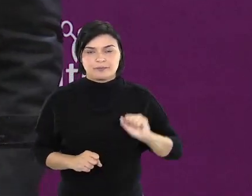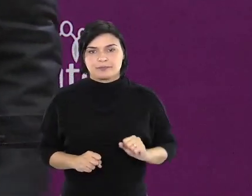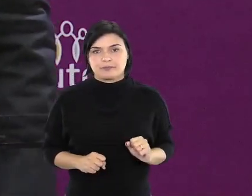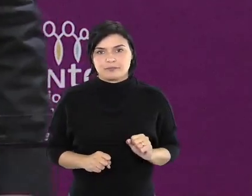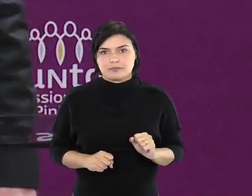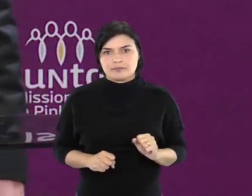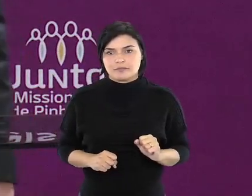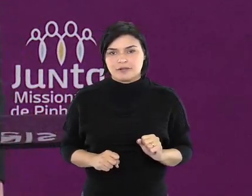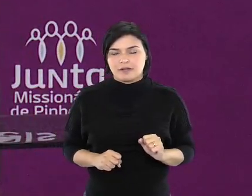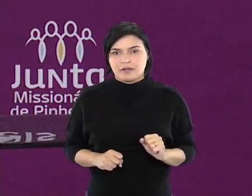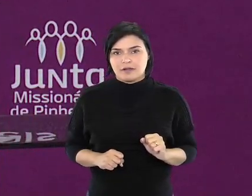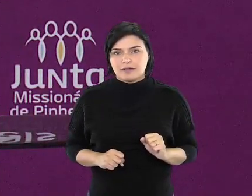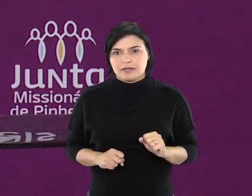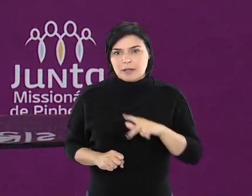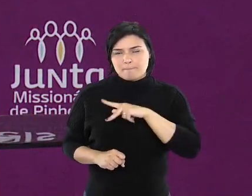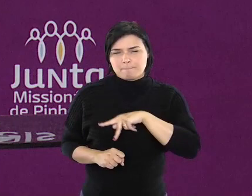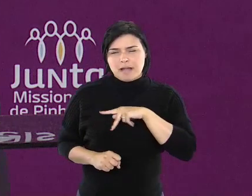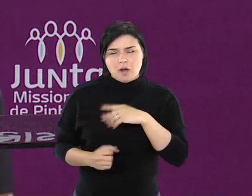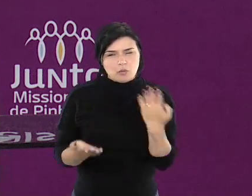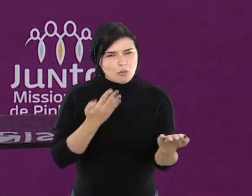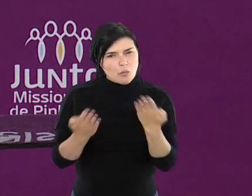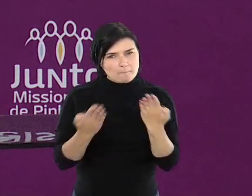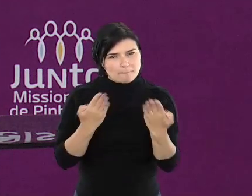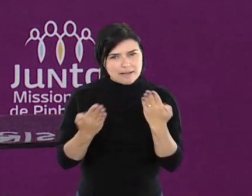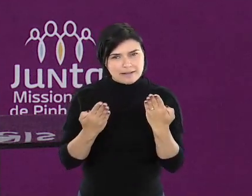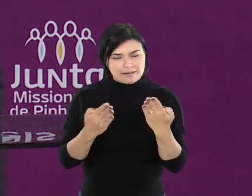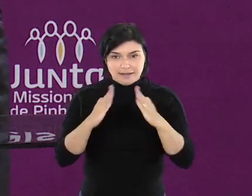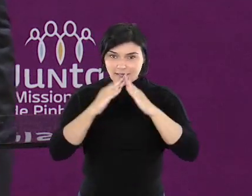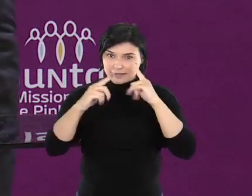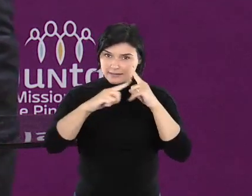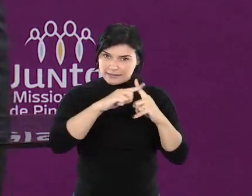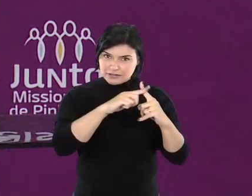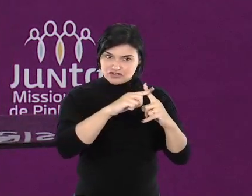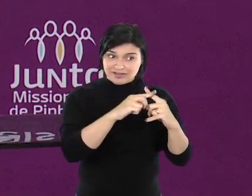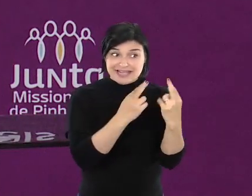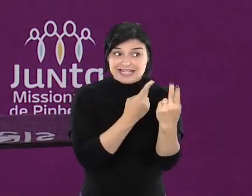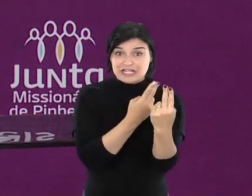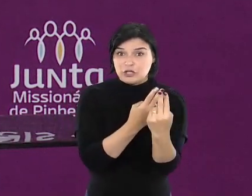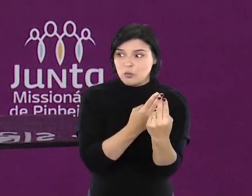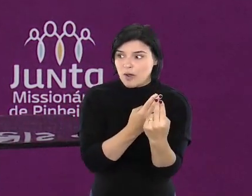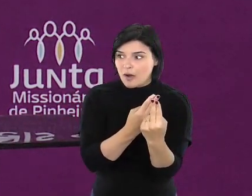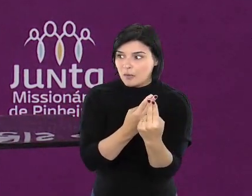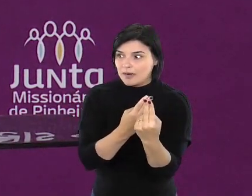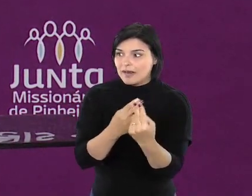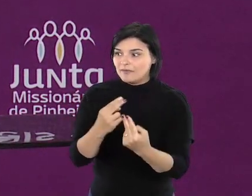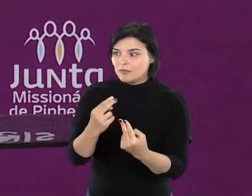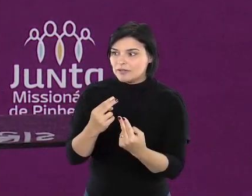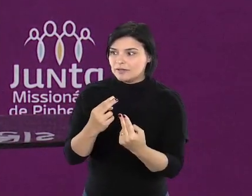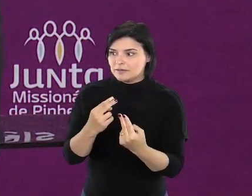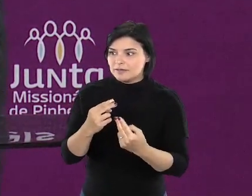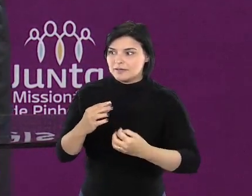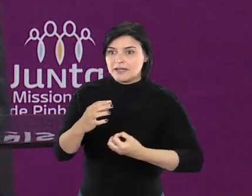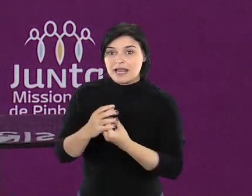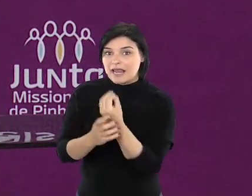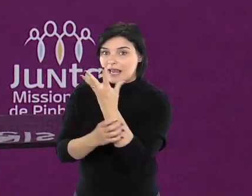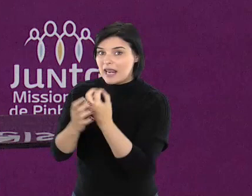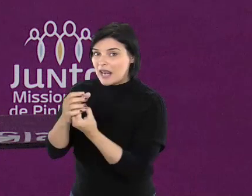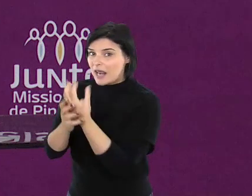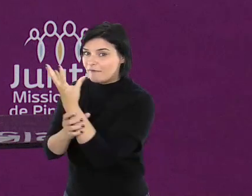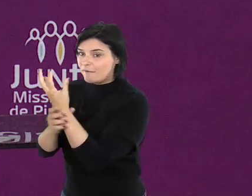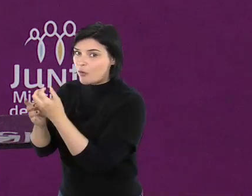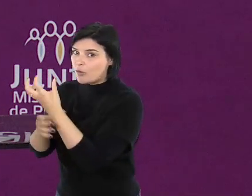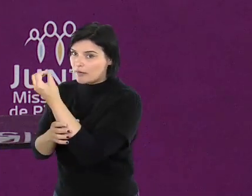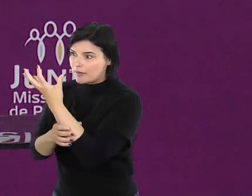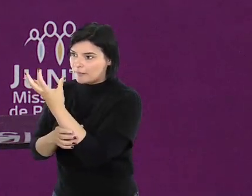ele compara a igreja com a lavoura de Deus Então